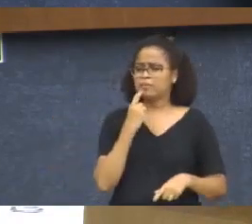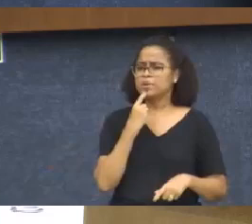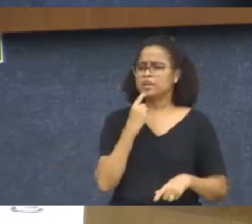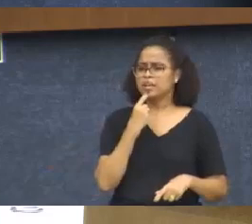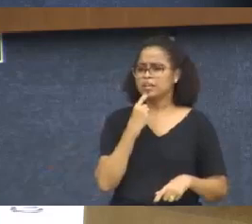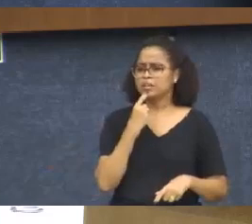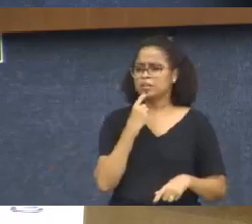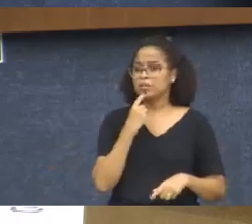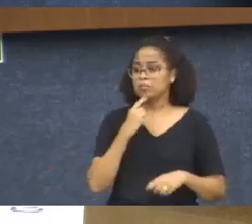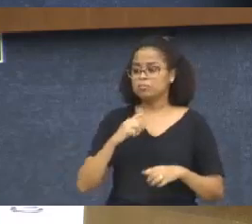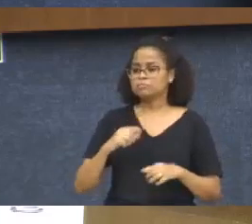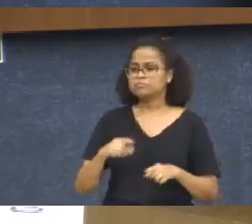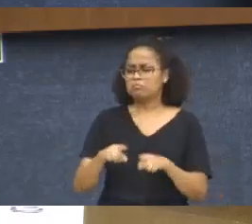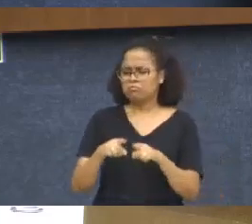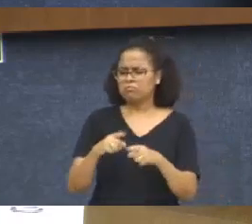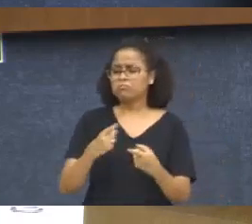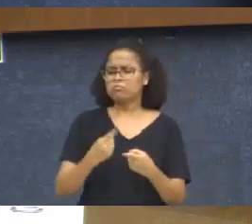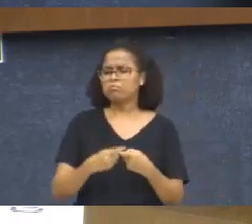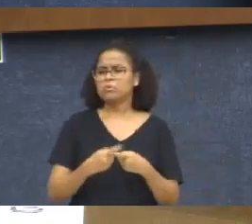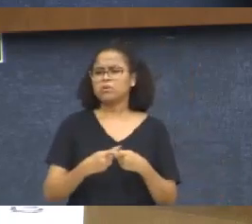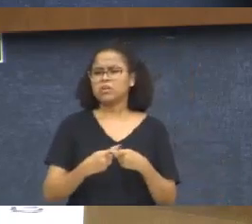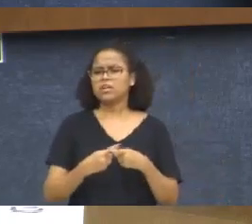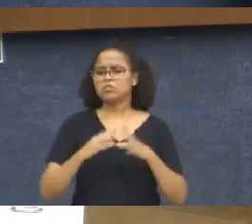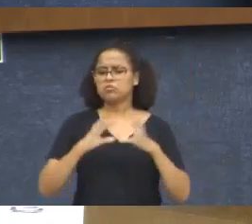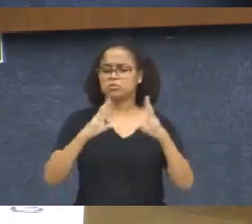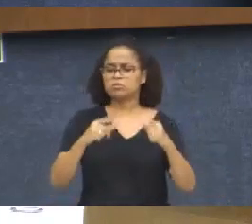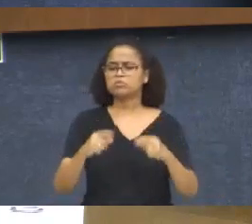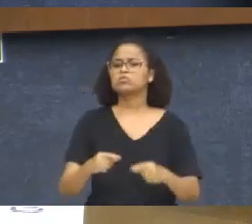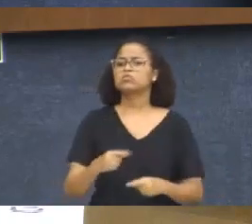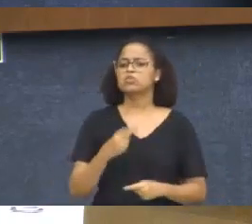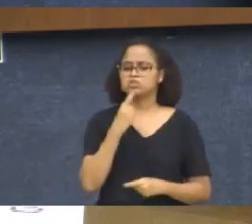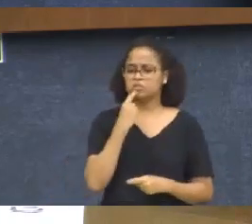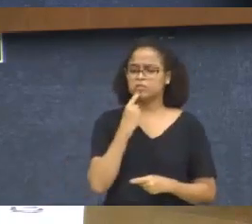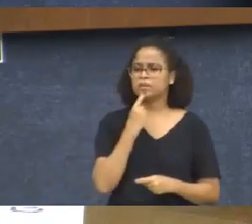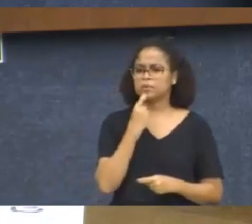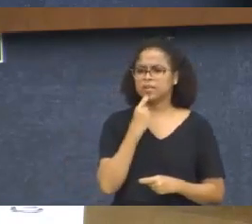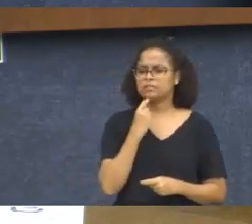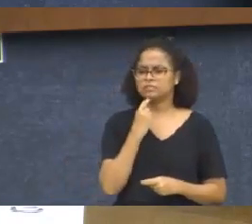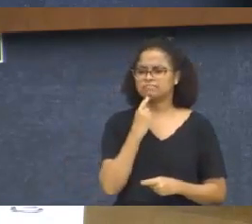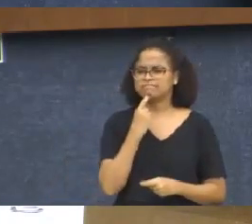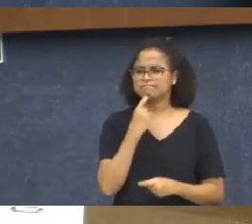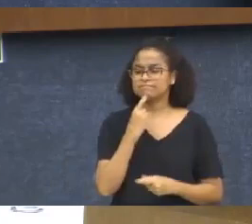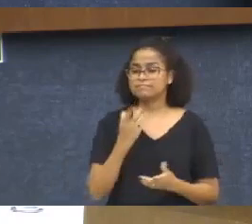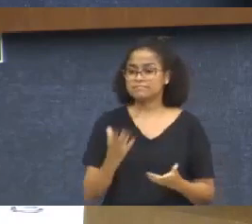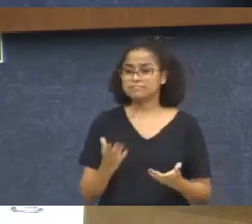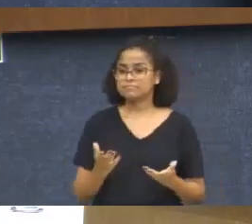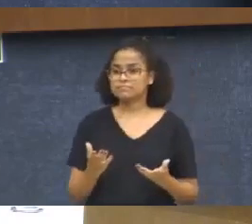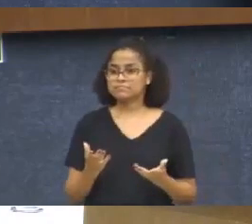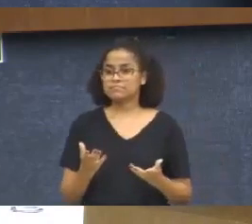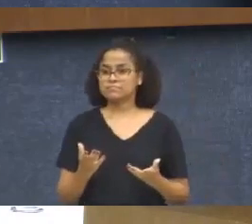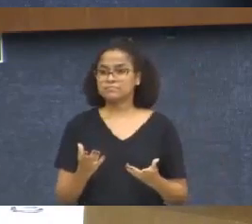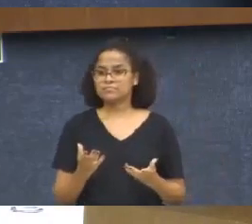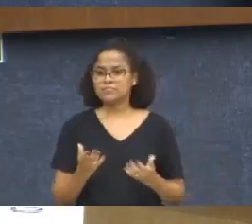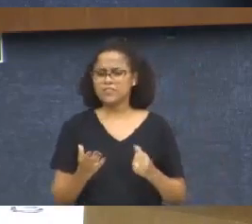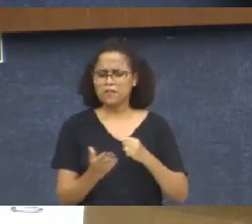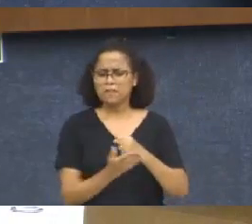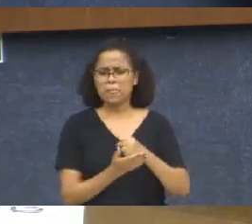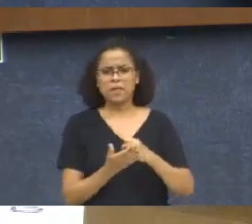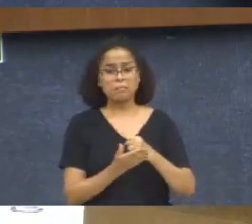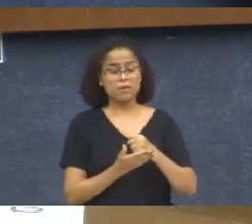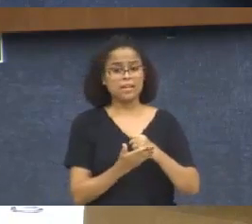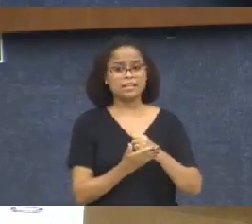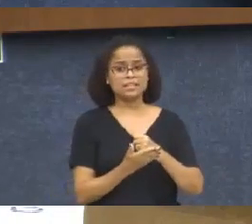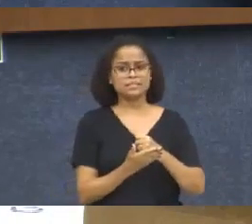vermelhos, e eles têm um prestígio que aqueles que estão aqui, por exemplo, na base não têm,